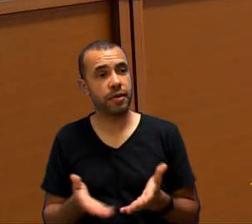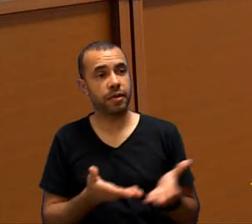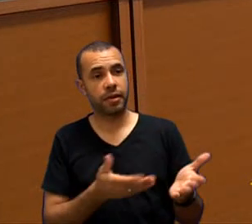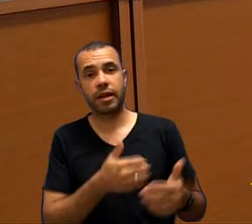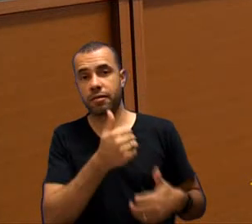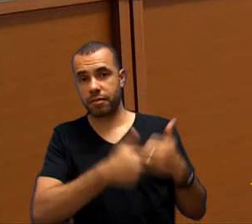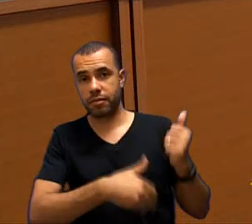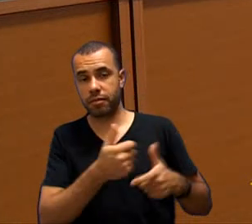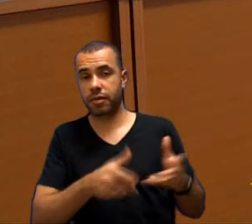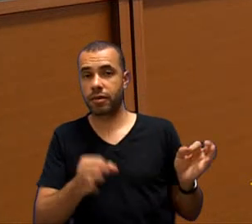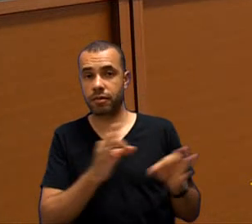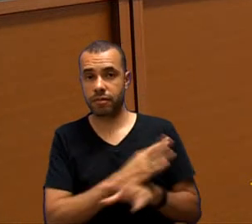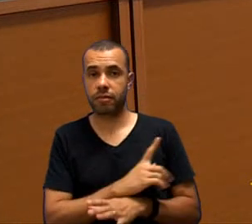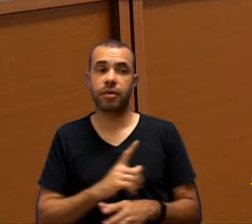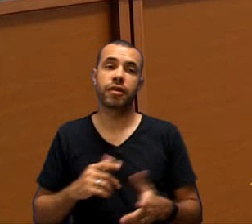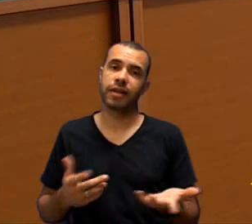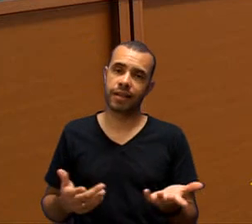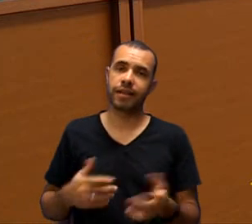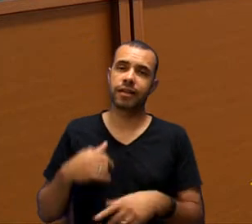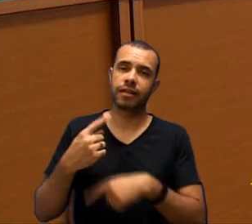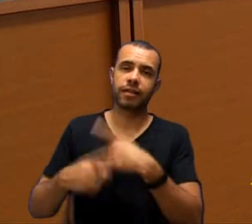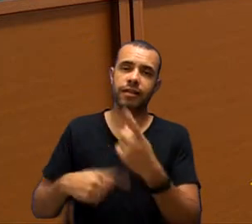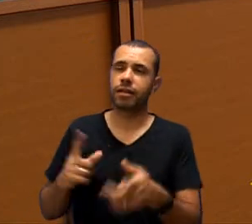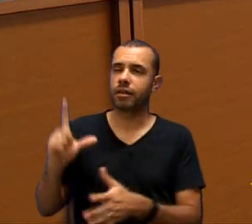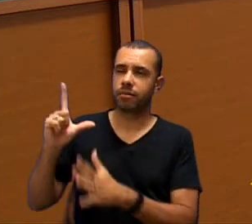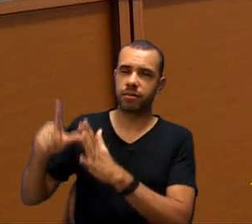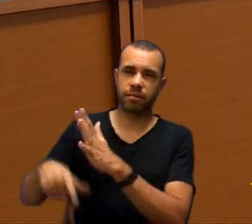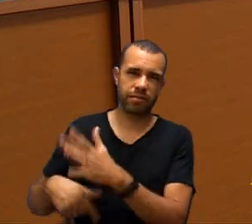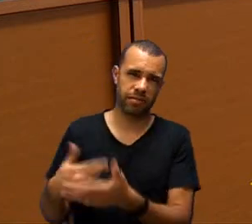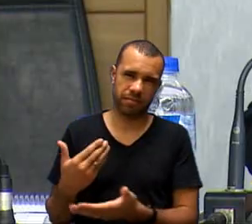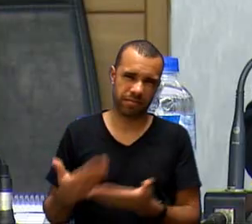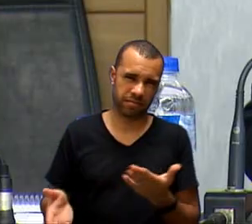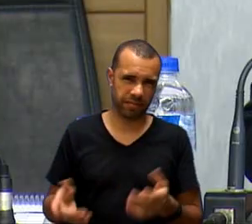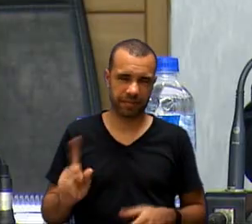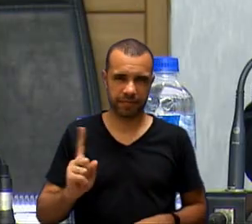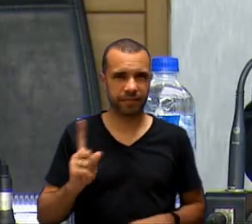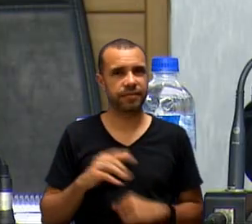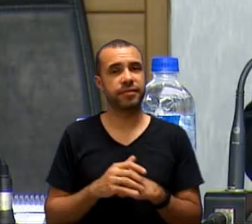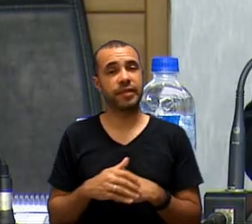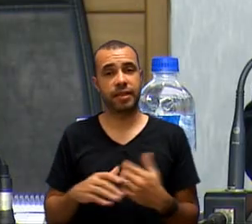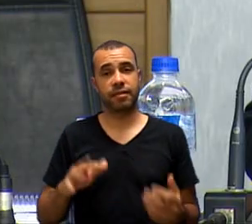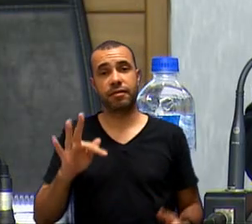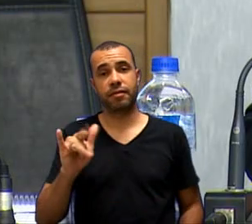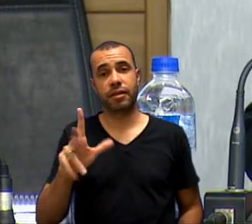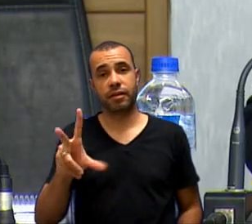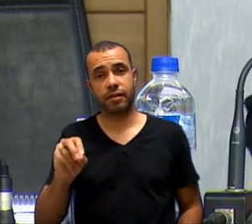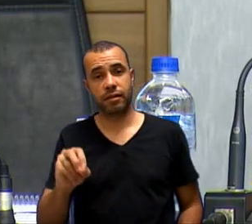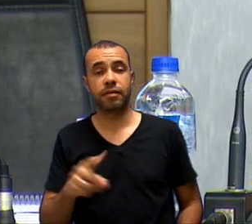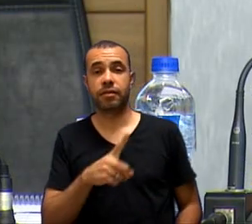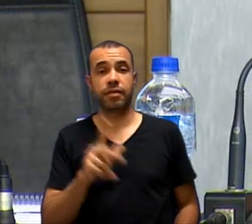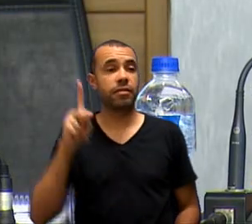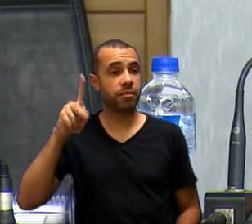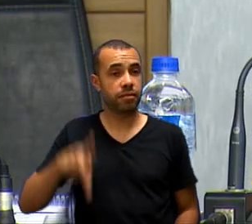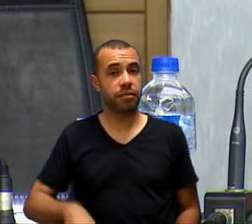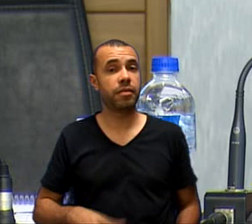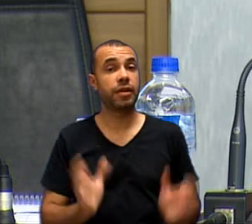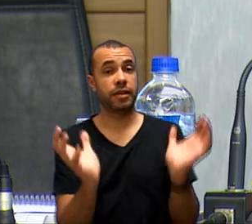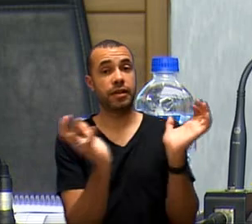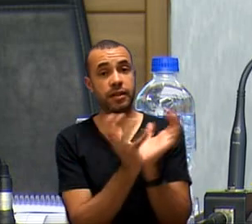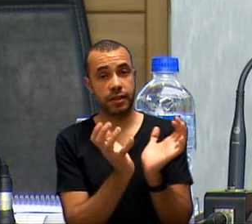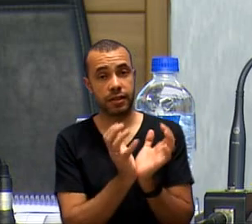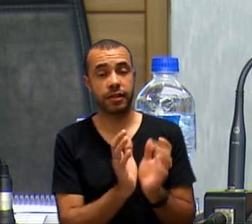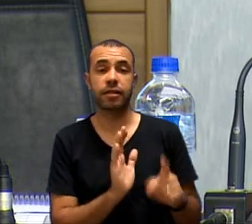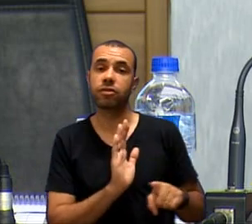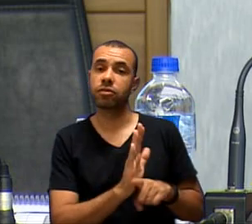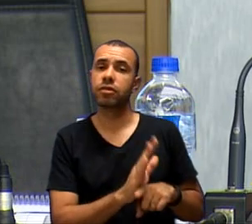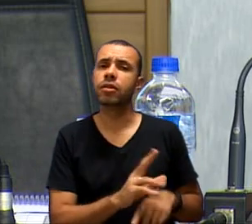tempo para não ficar esperando chegar essa apresentação. Então, Flávio Chaves, que é o presidente da... E sua equipe também, que está aqui do seu lado.